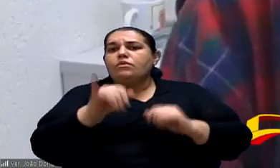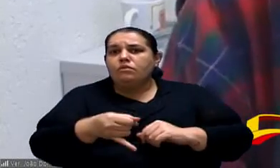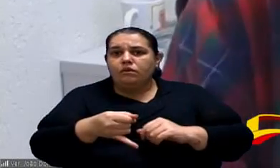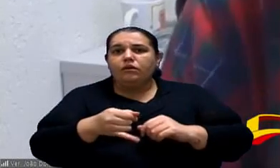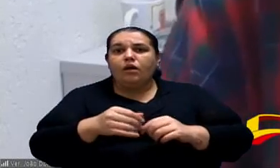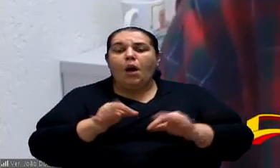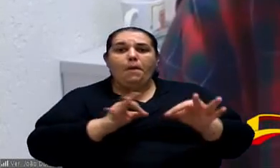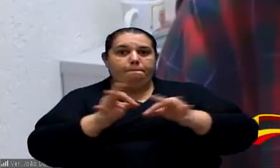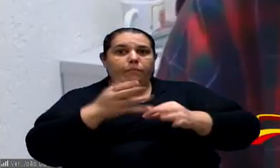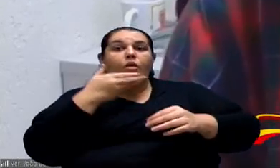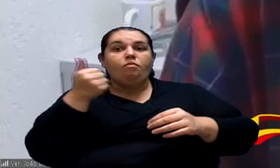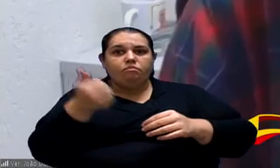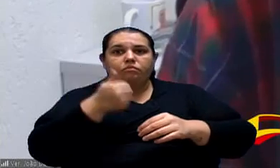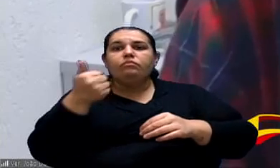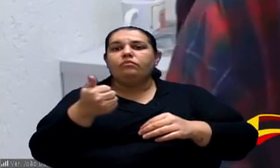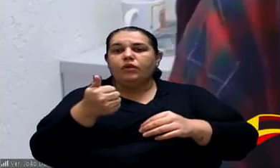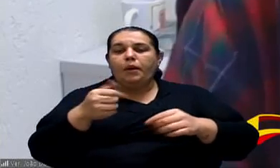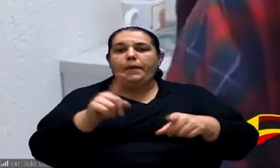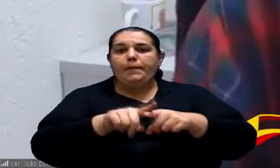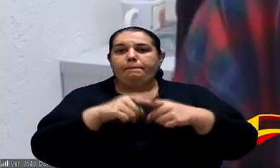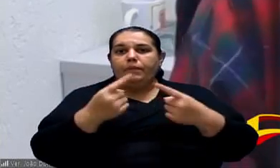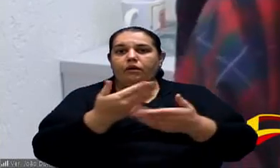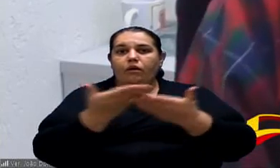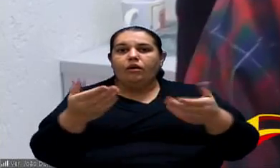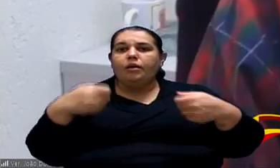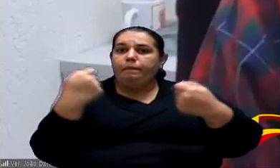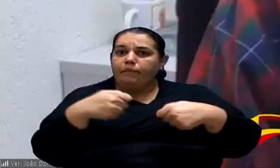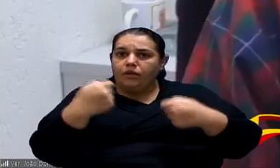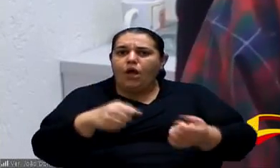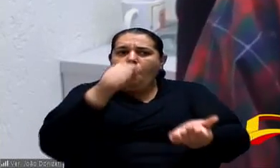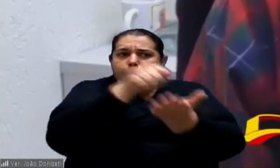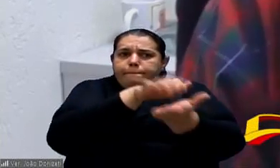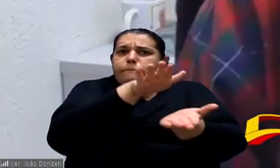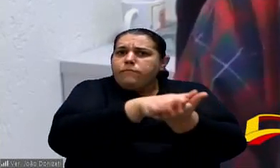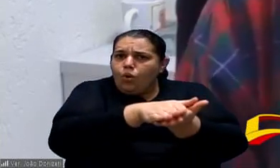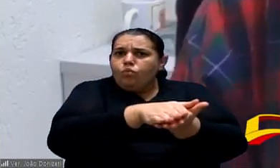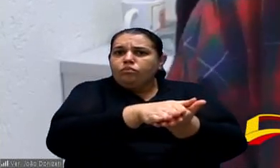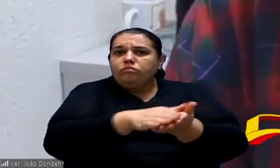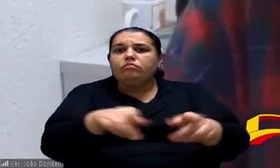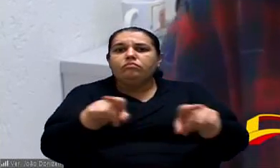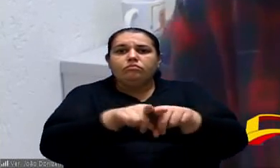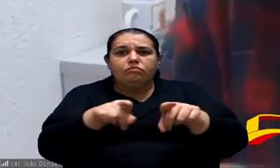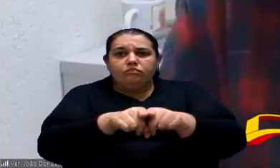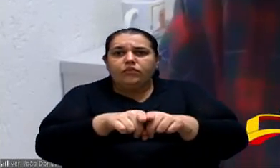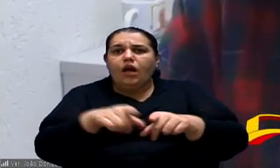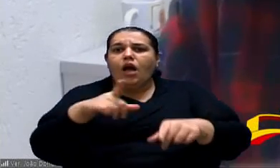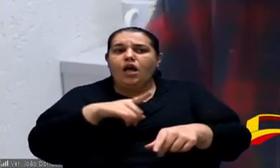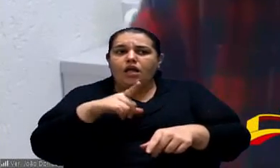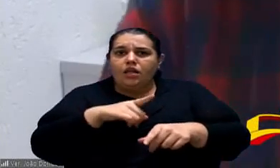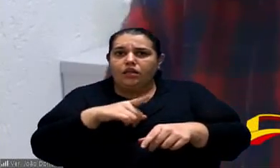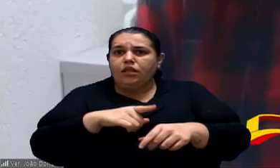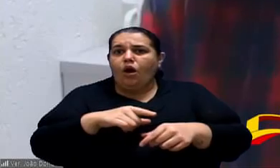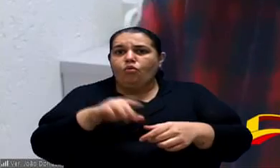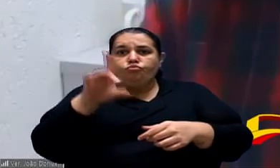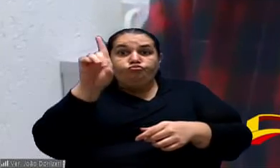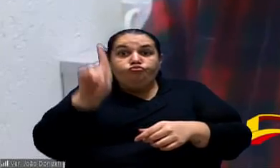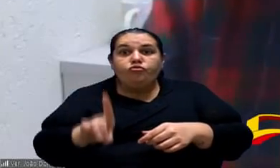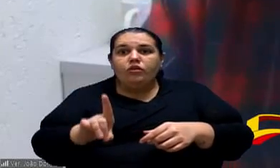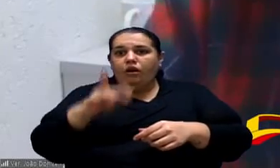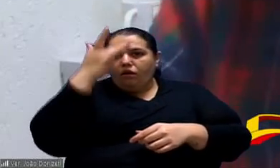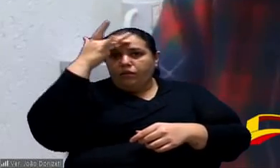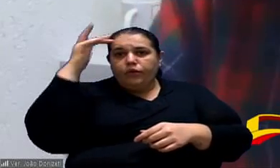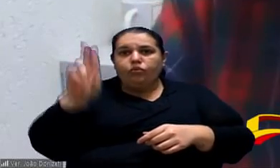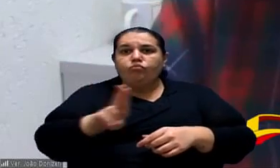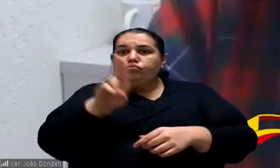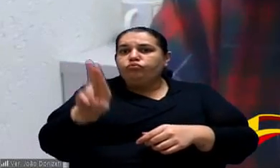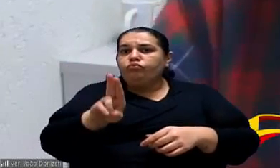lei, só que o executivo tem que tacar multa, tem que criar uma campanha que o usuário vá lá, veja aquilo e